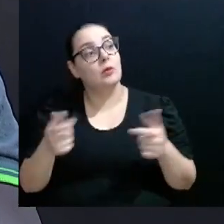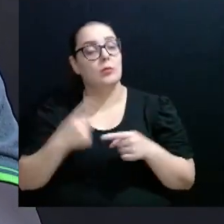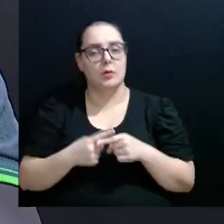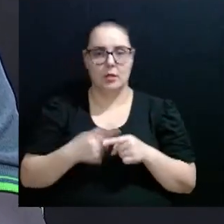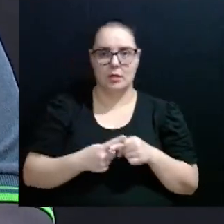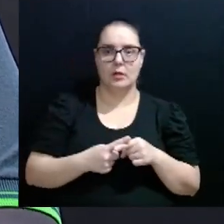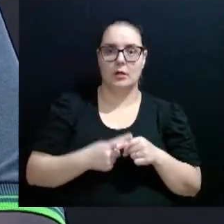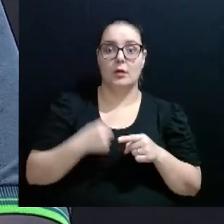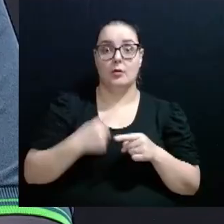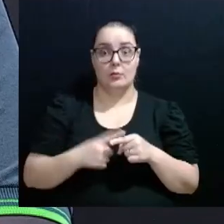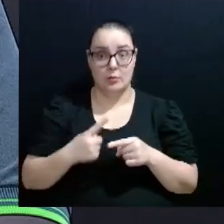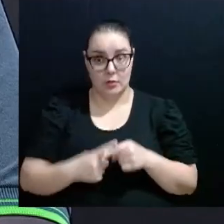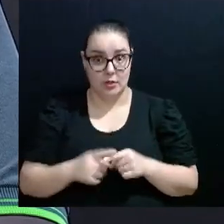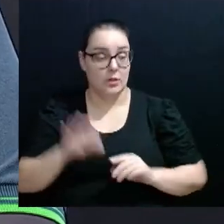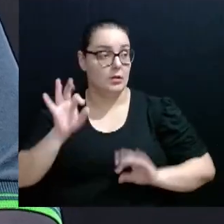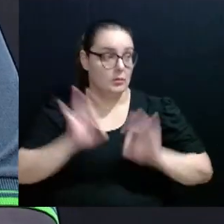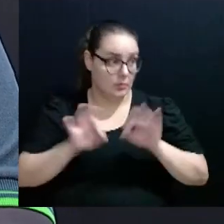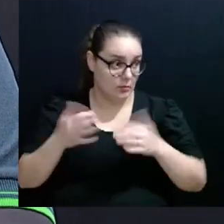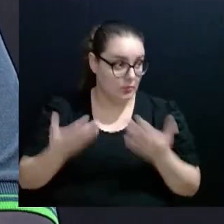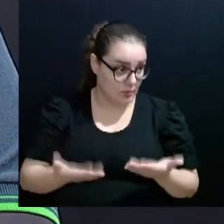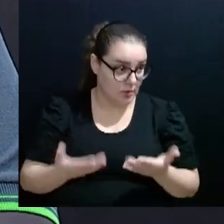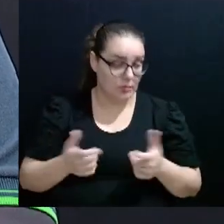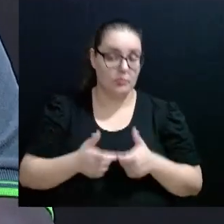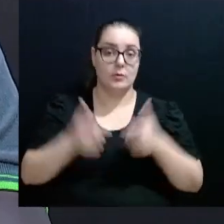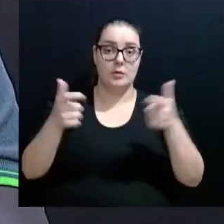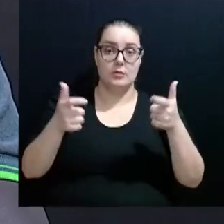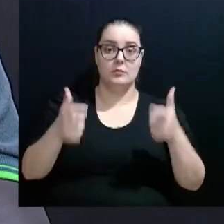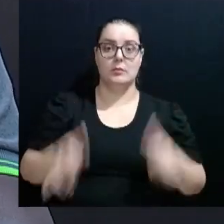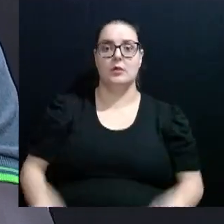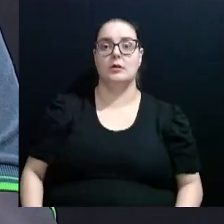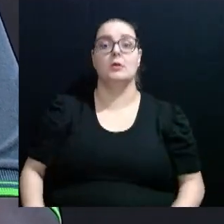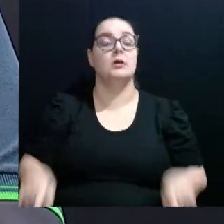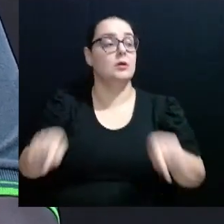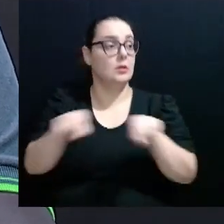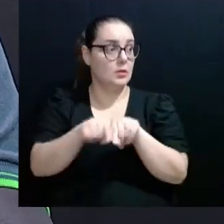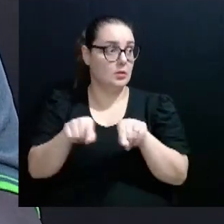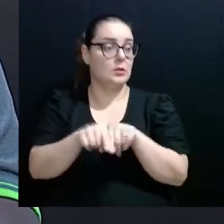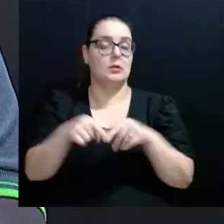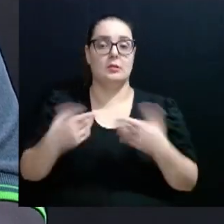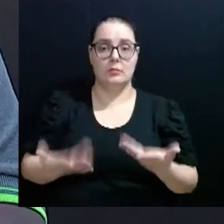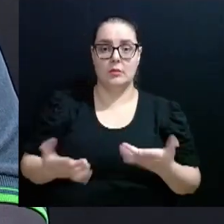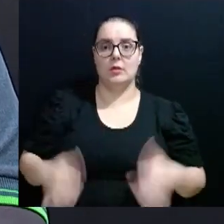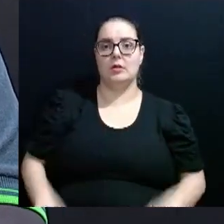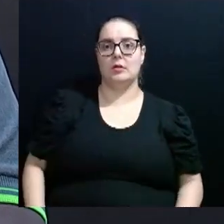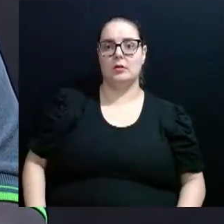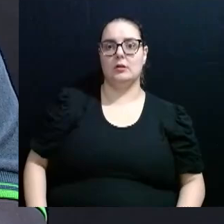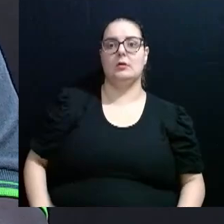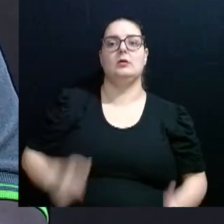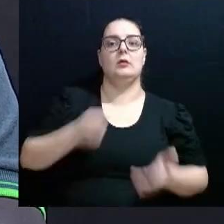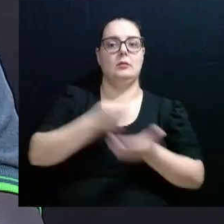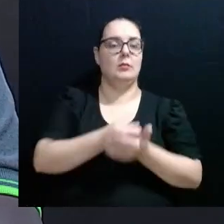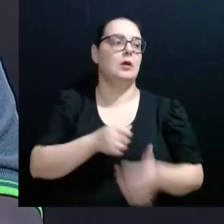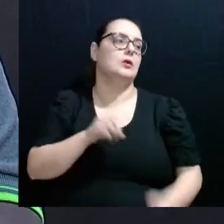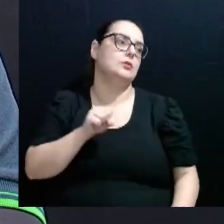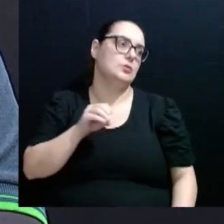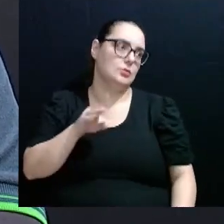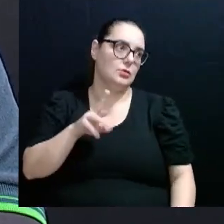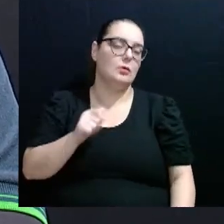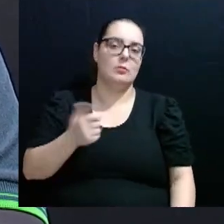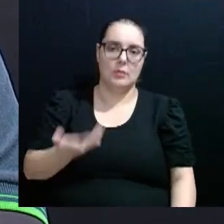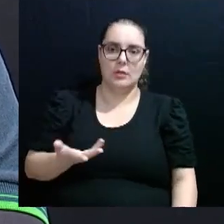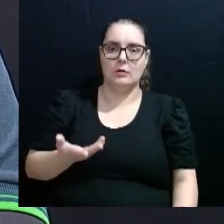você está preparado para esse aumento e, além disso, né, você paga e ainda te sobra uma